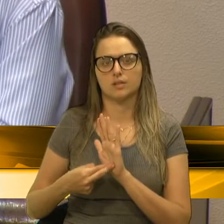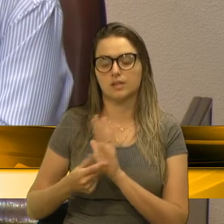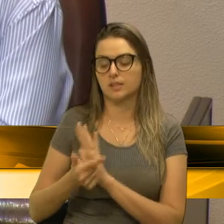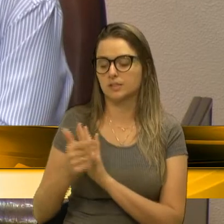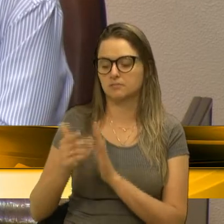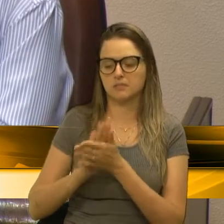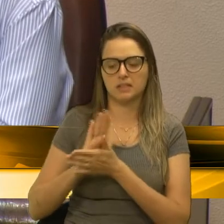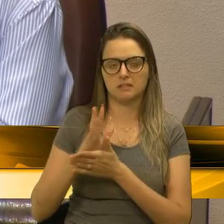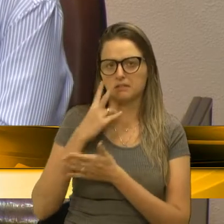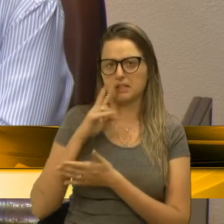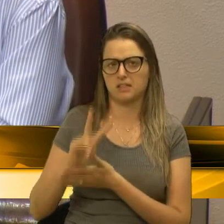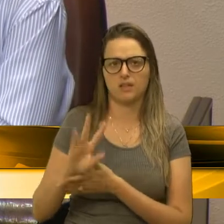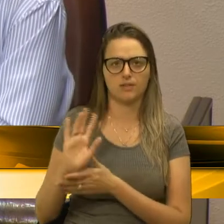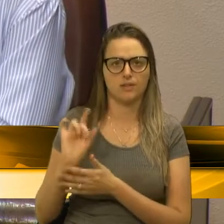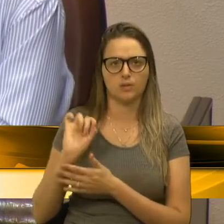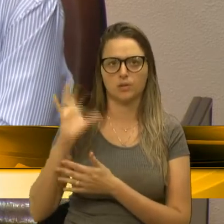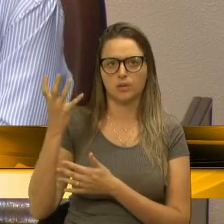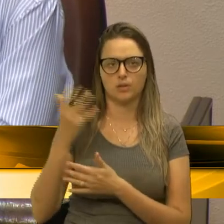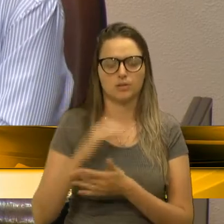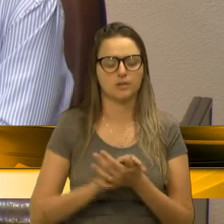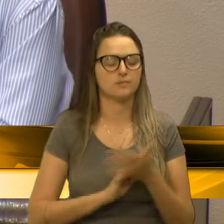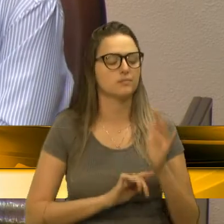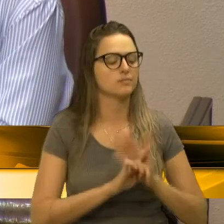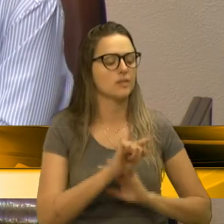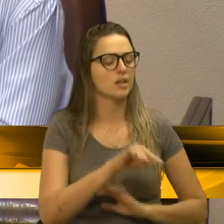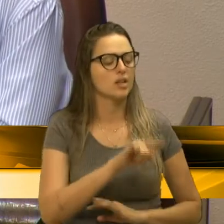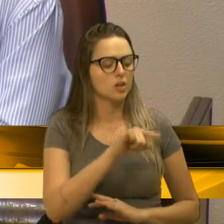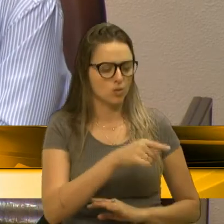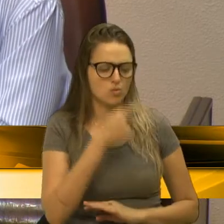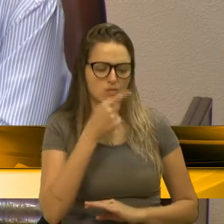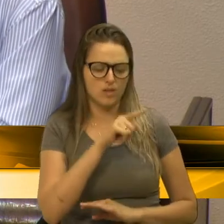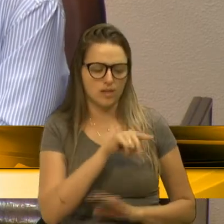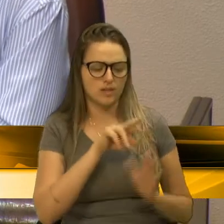nada a ver com essa situação. Doutora Cássia, confirma então que